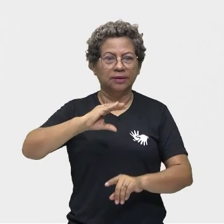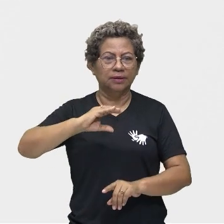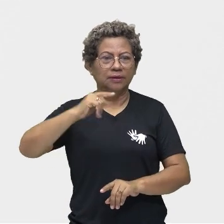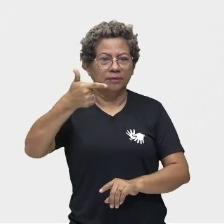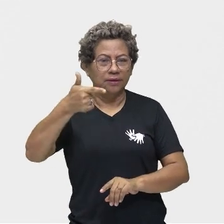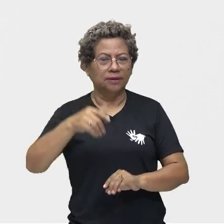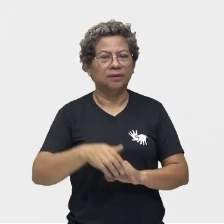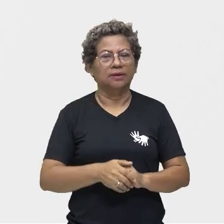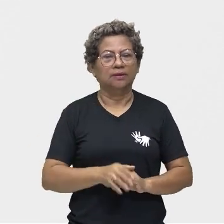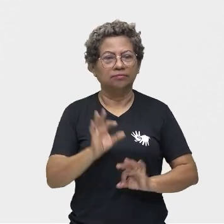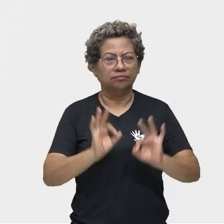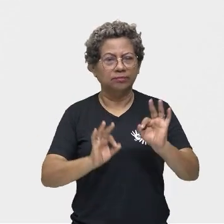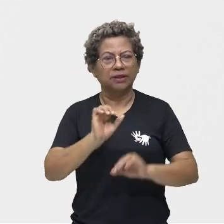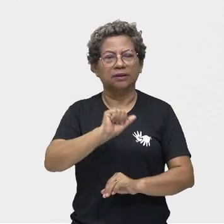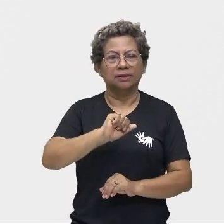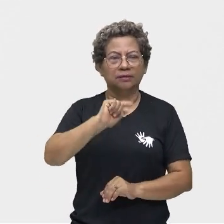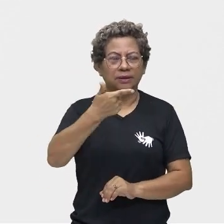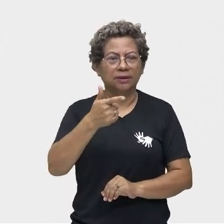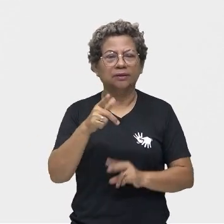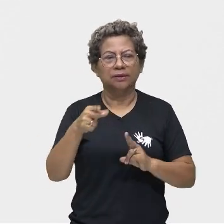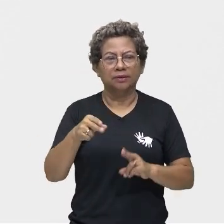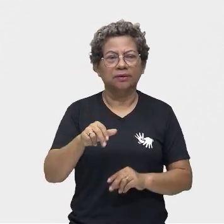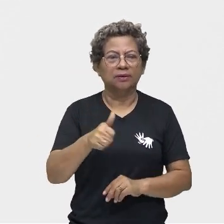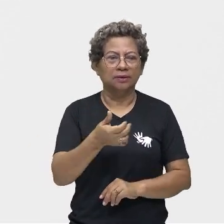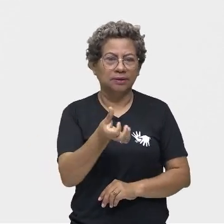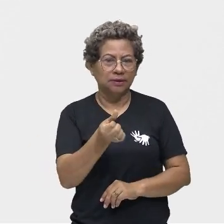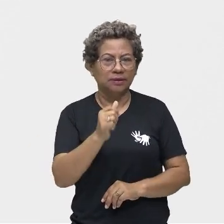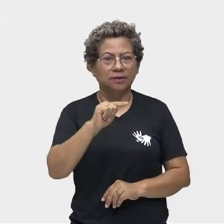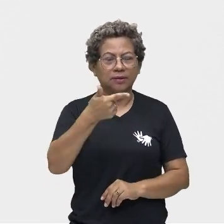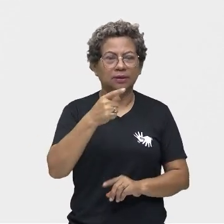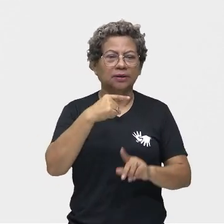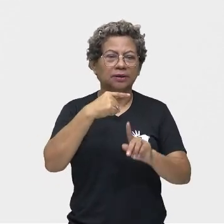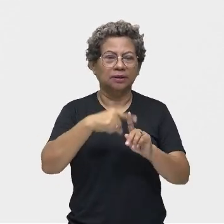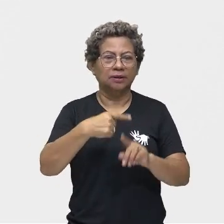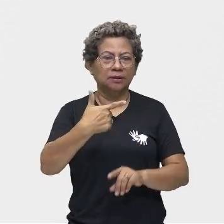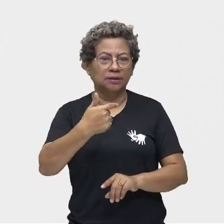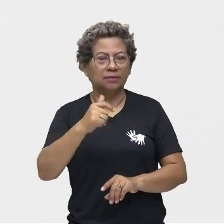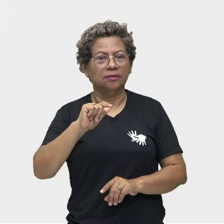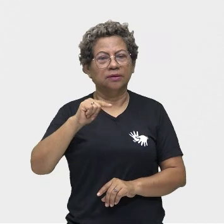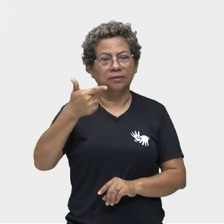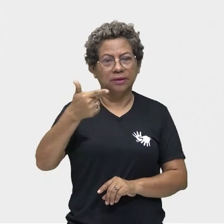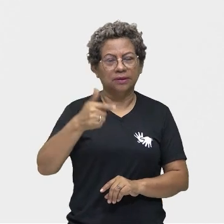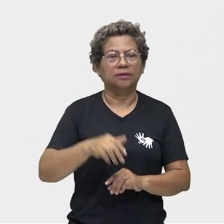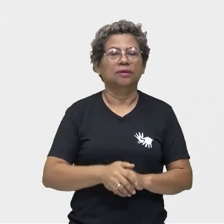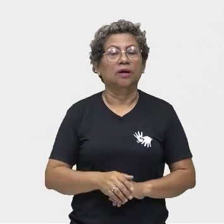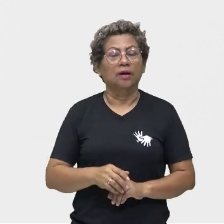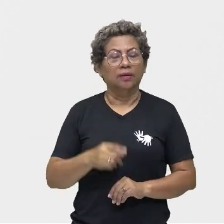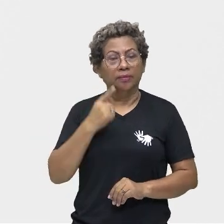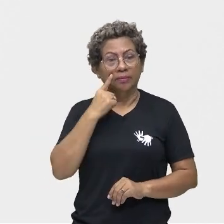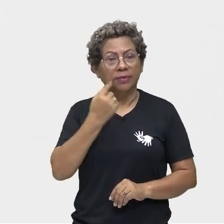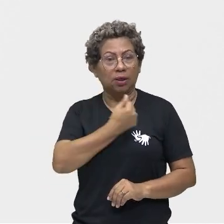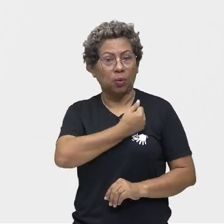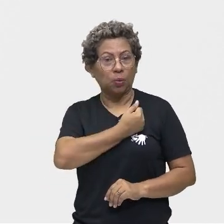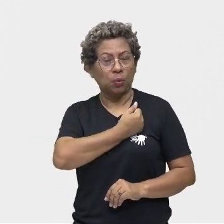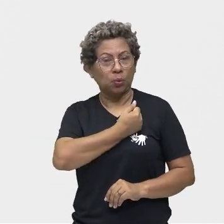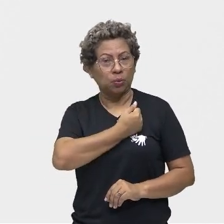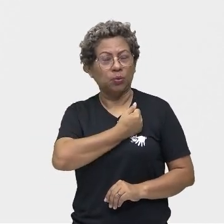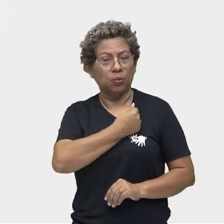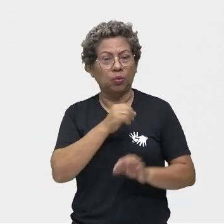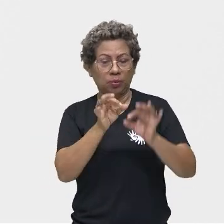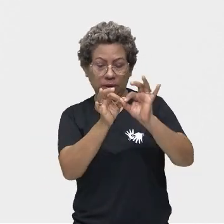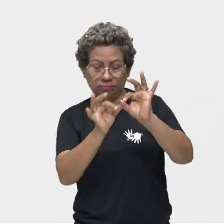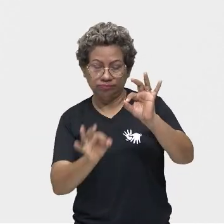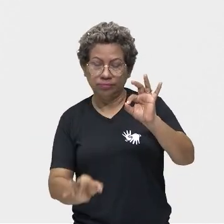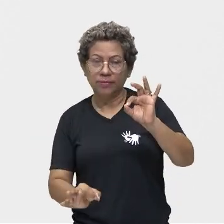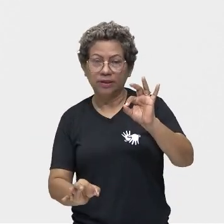ao quadrado igual a 16 ao quadrado mais 2 ao quadrado. Lembre-se, que esses valores aqui são aquelas distâncias